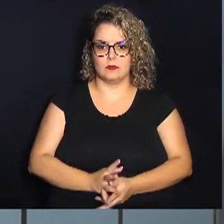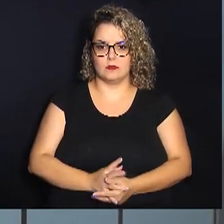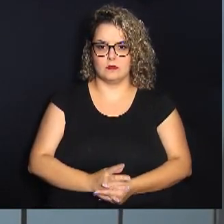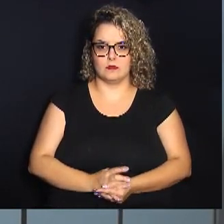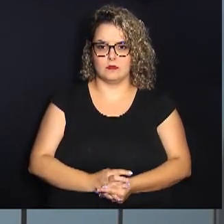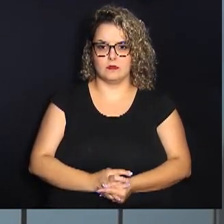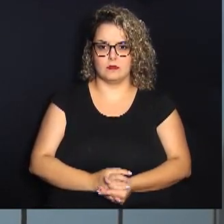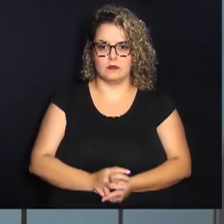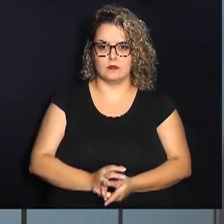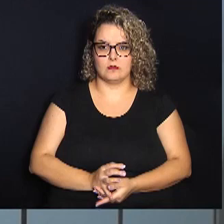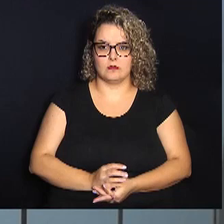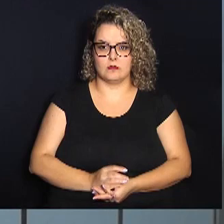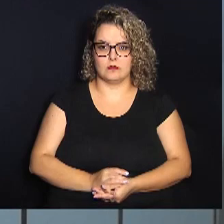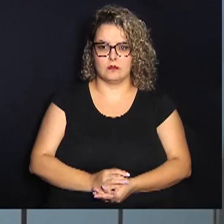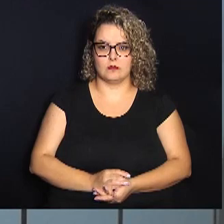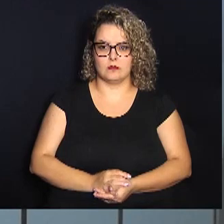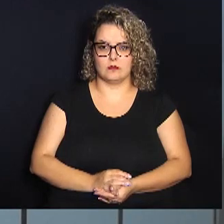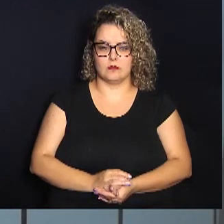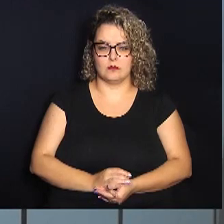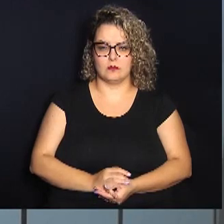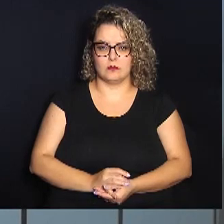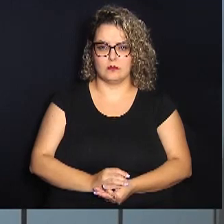foi